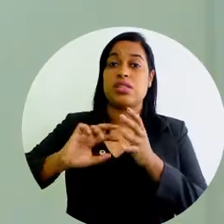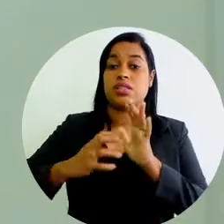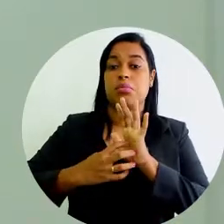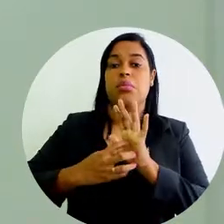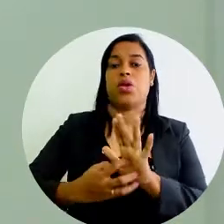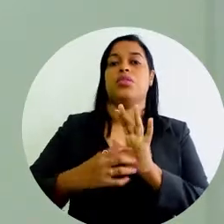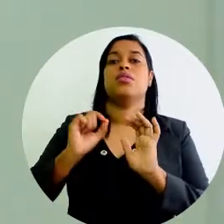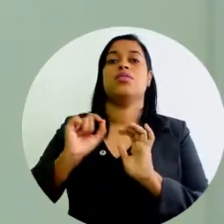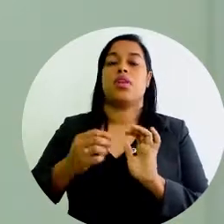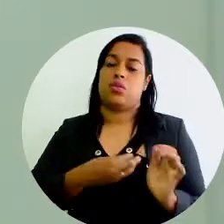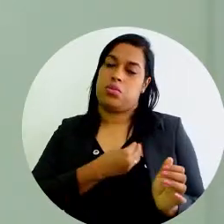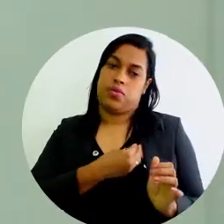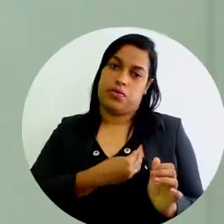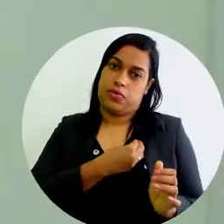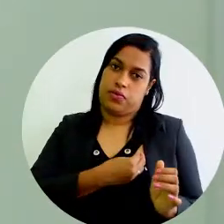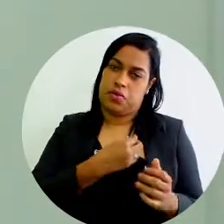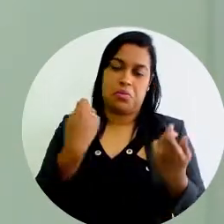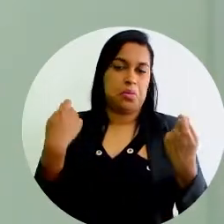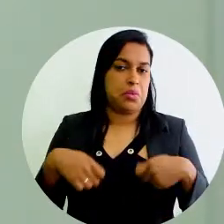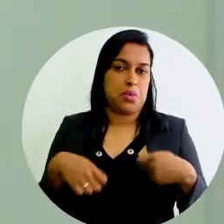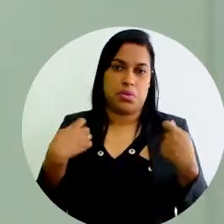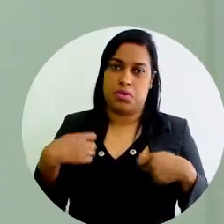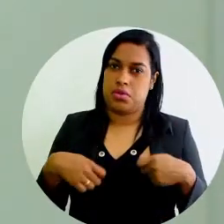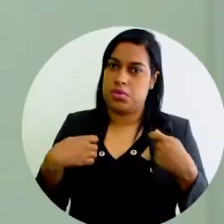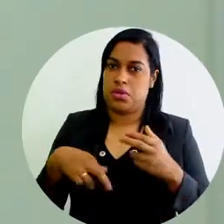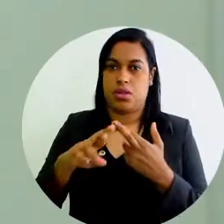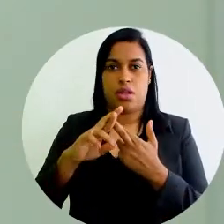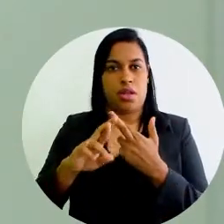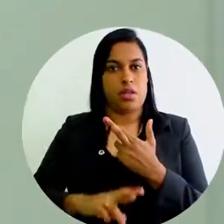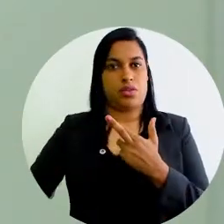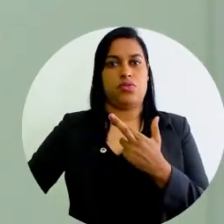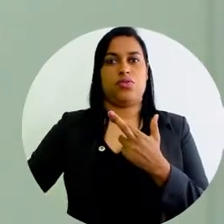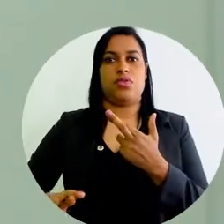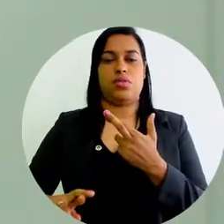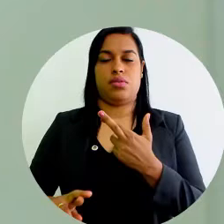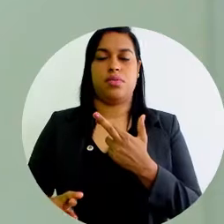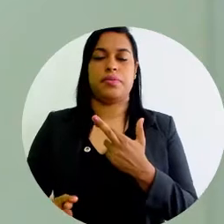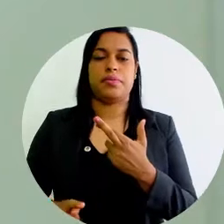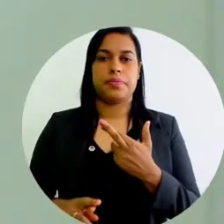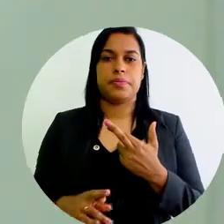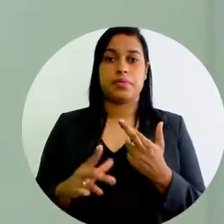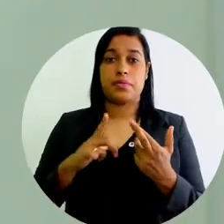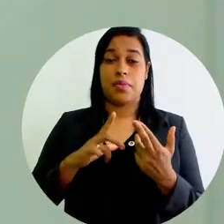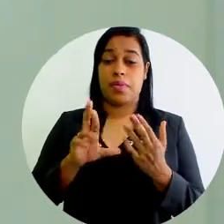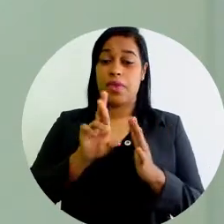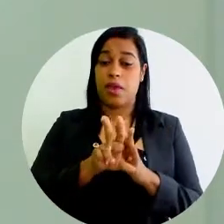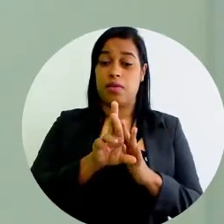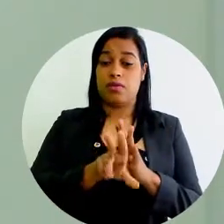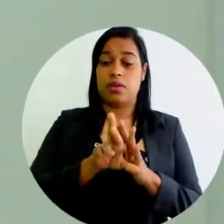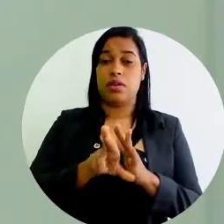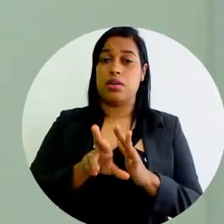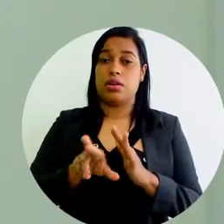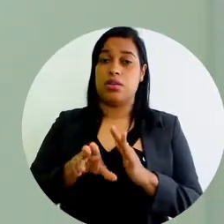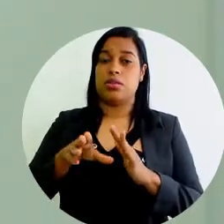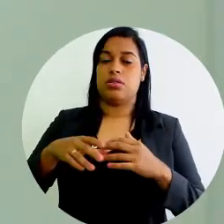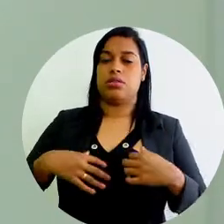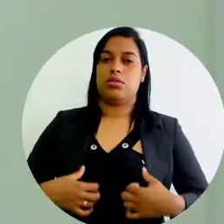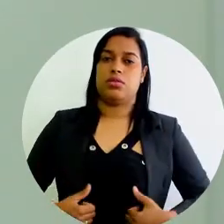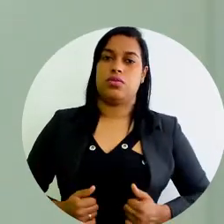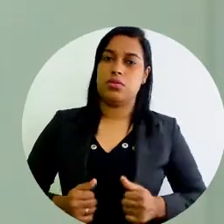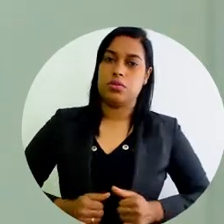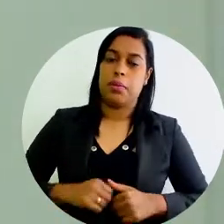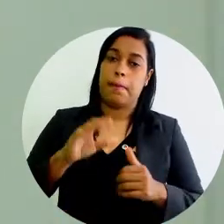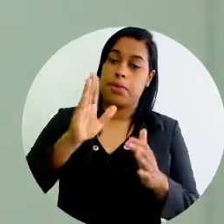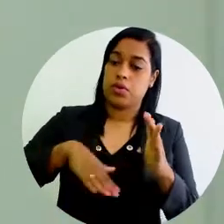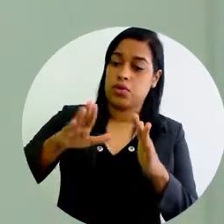sua vivência, se bem que para uma necessidade religiosa, mas nós temos uma série de pinturas